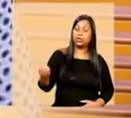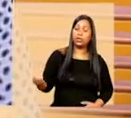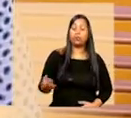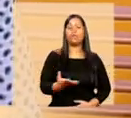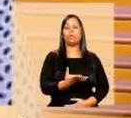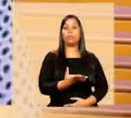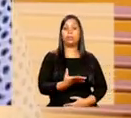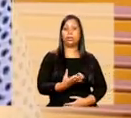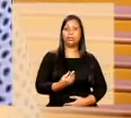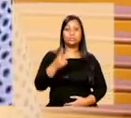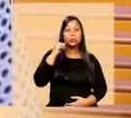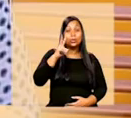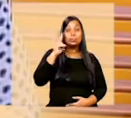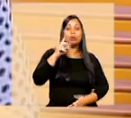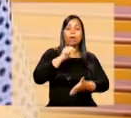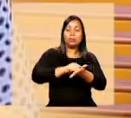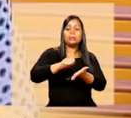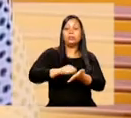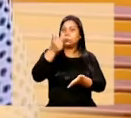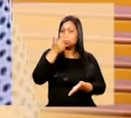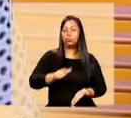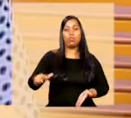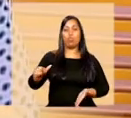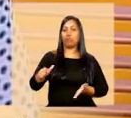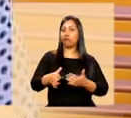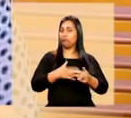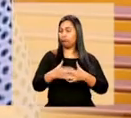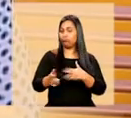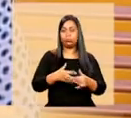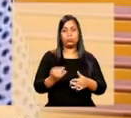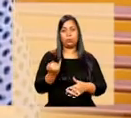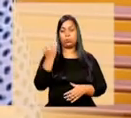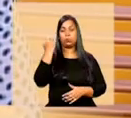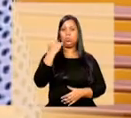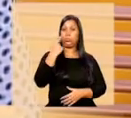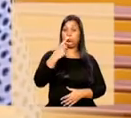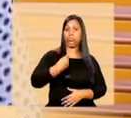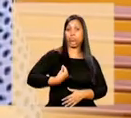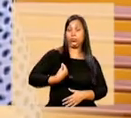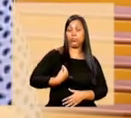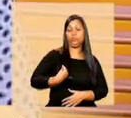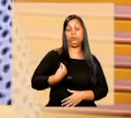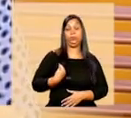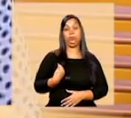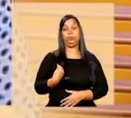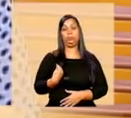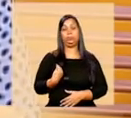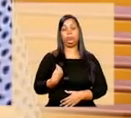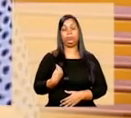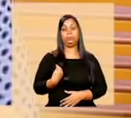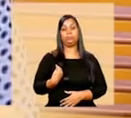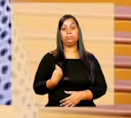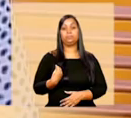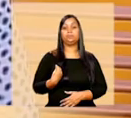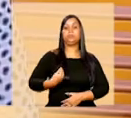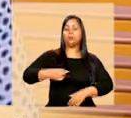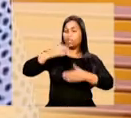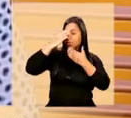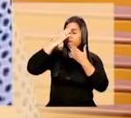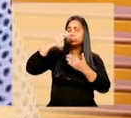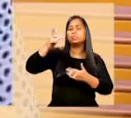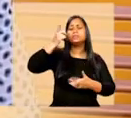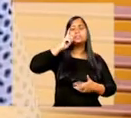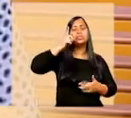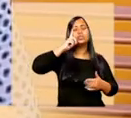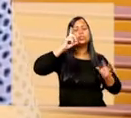viver novamente, você quer escrever a sua história toda de novo, não importa do jeito que seja. O importante é você viver e